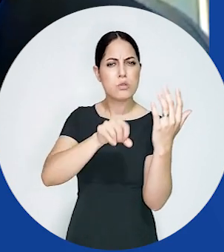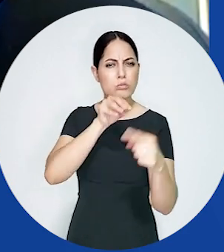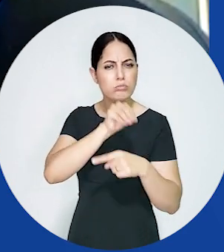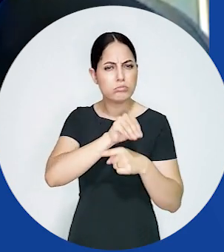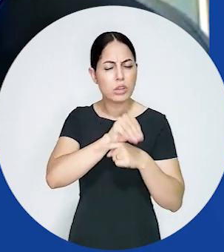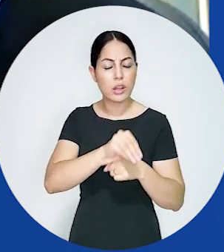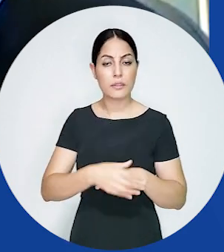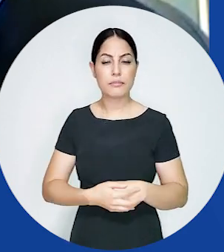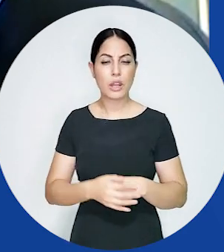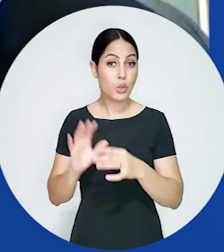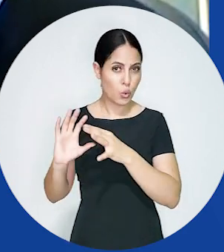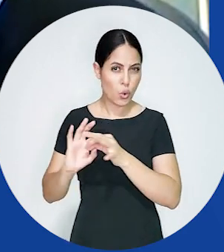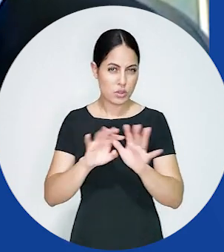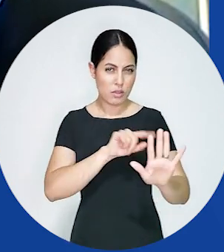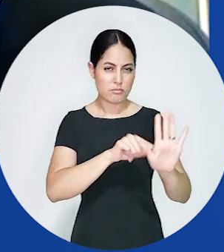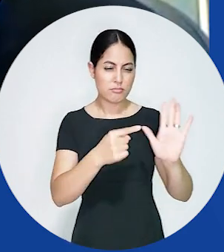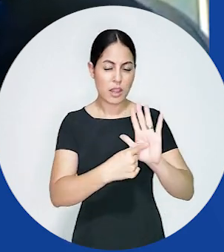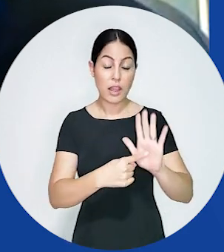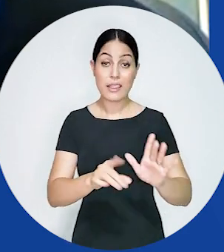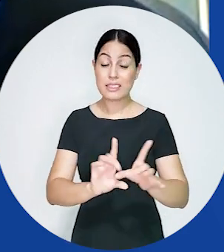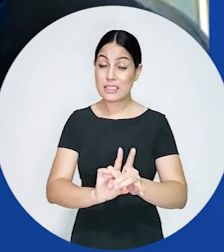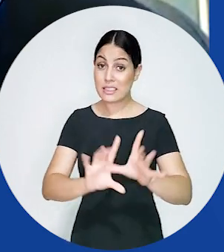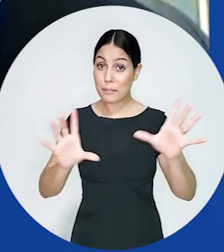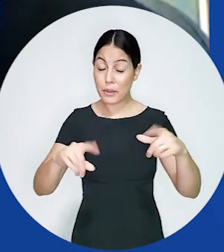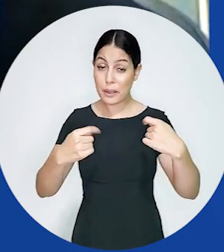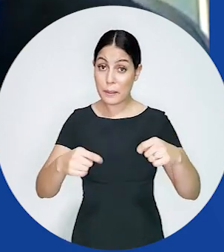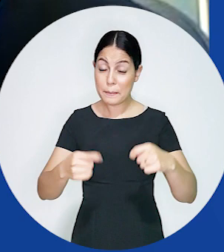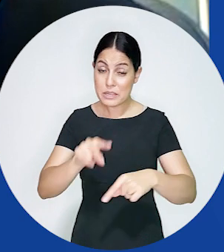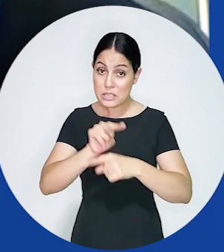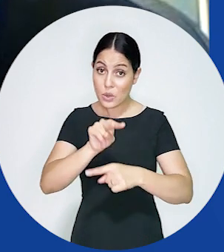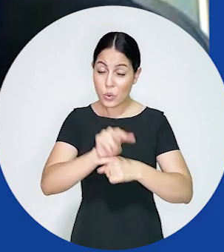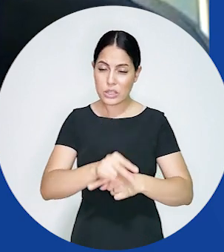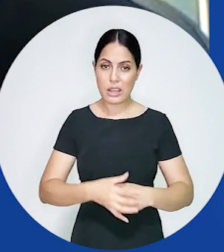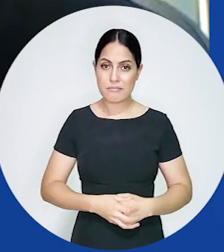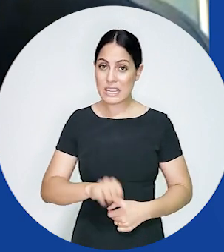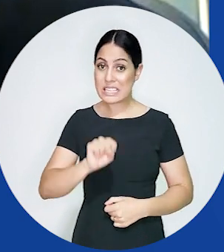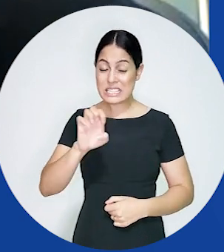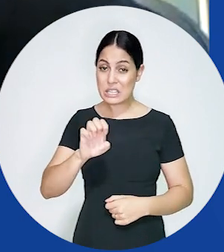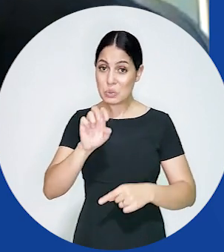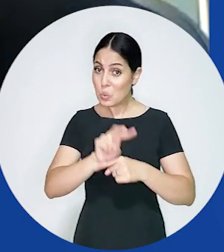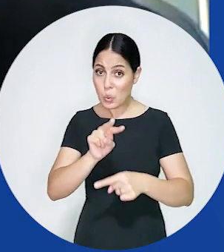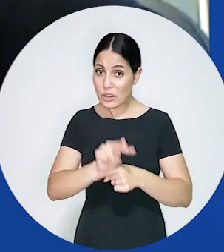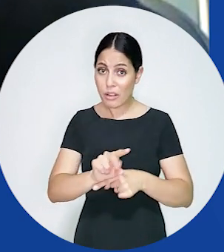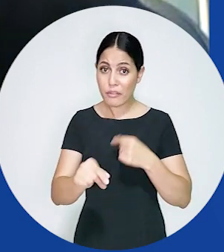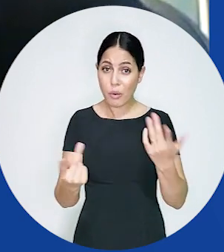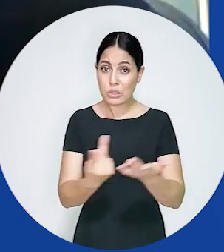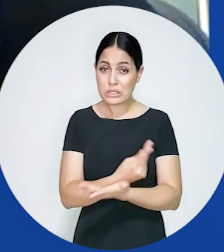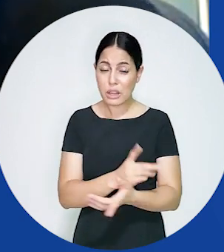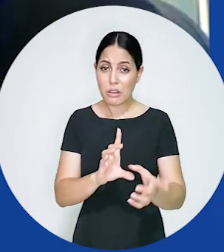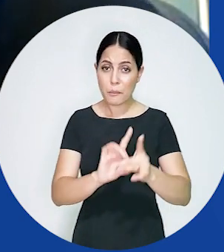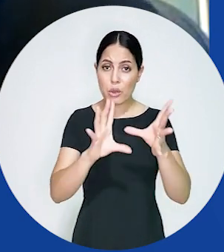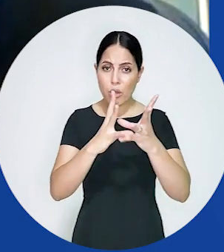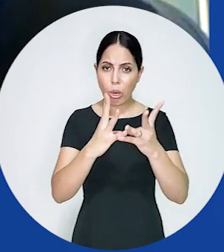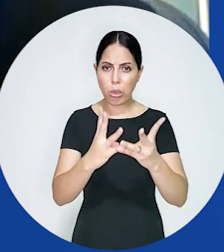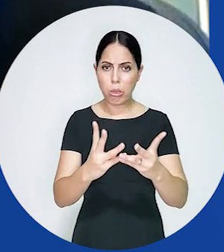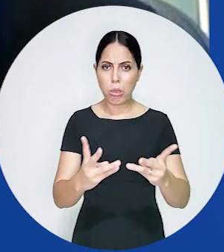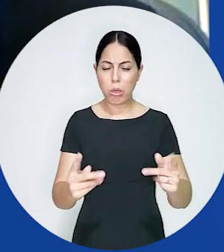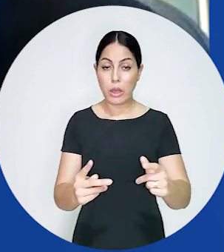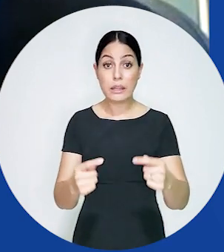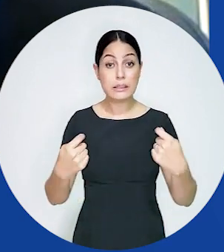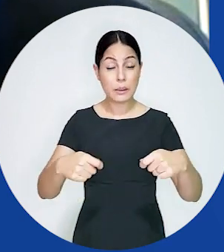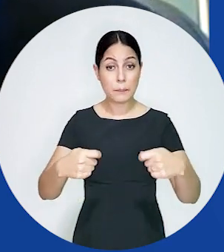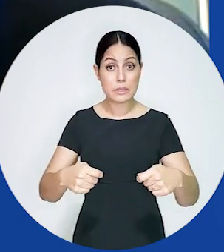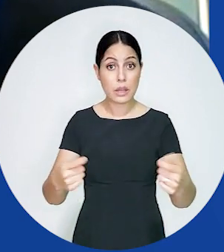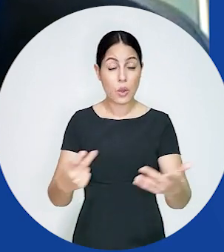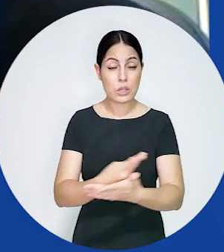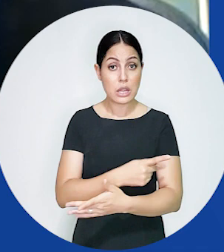cuidar. Porque não é que as pessoas desejem acabar com ela, sem querer, elas vão acabando. Né? Quando foi dado,